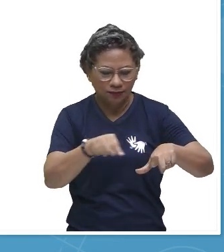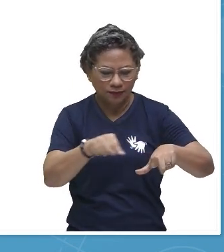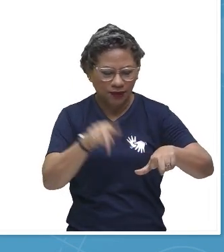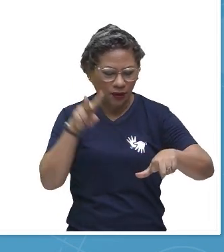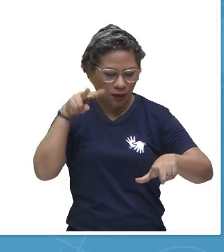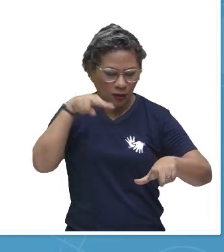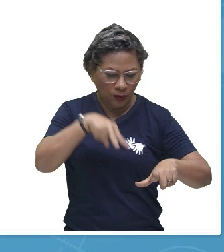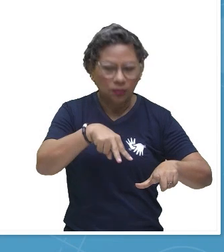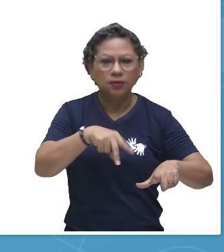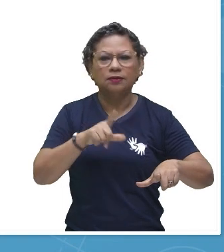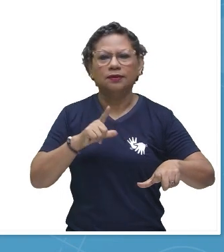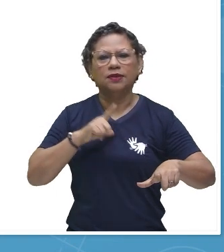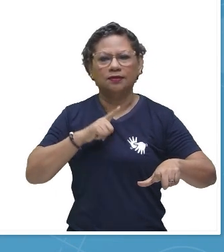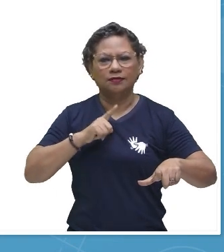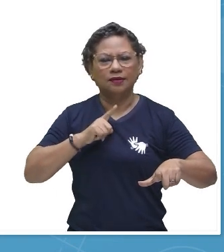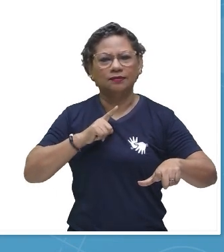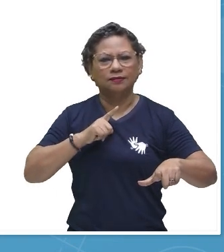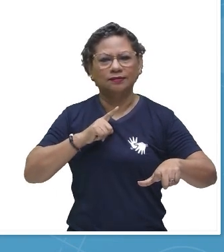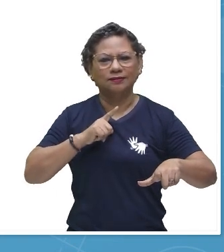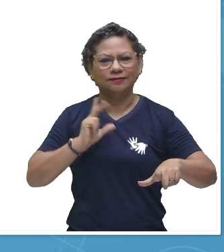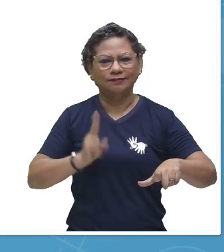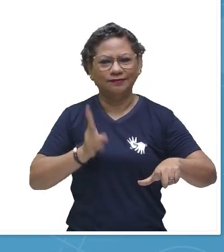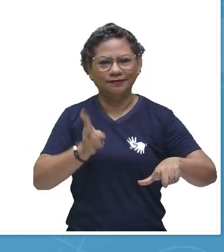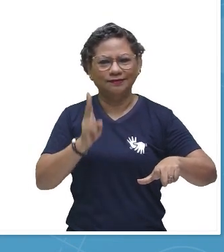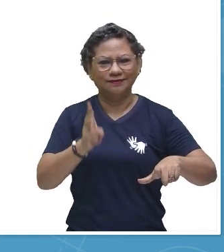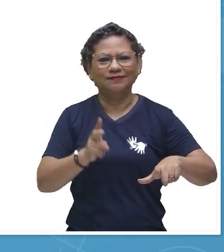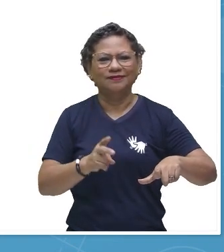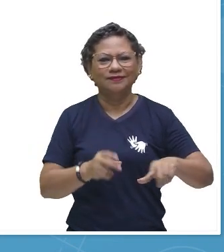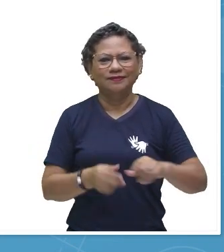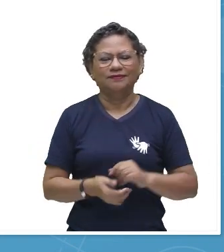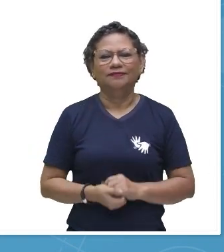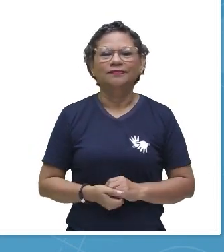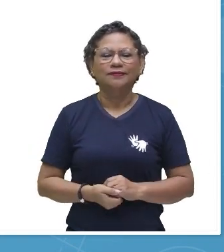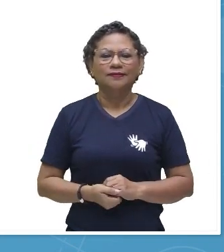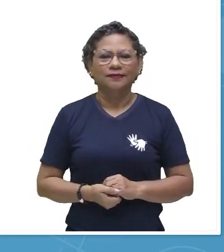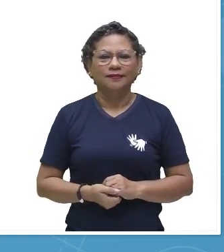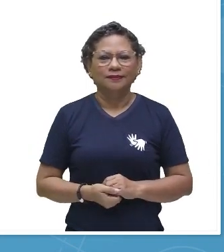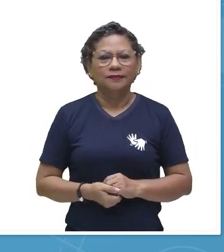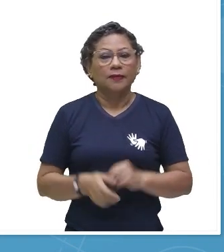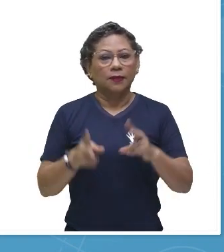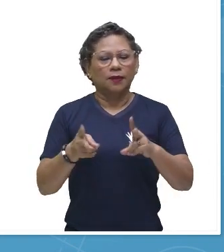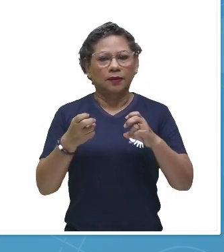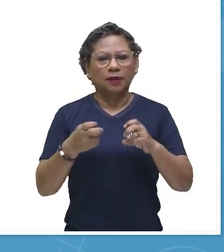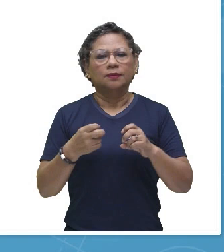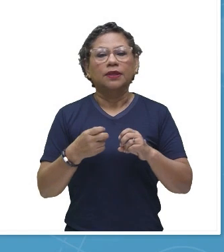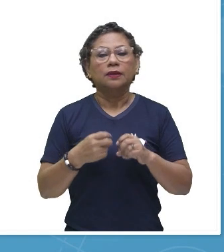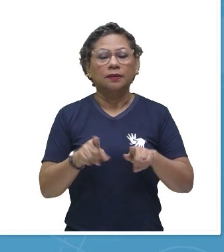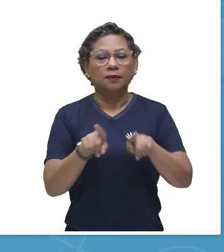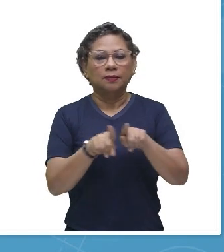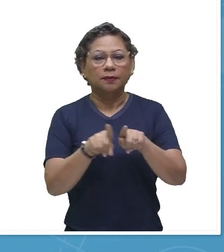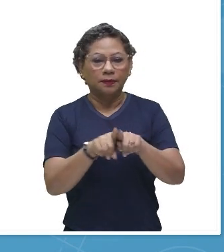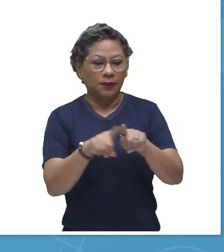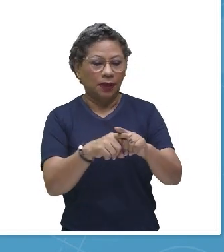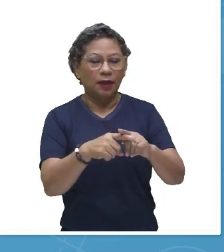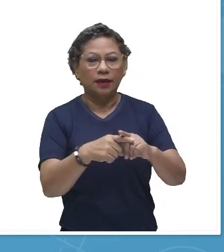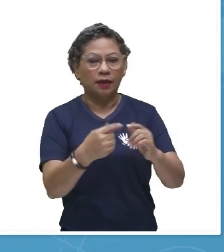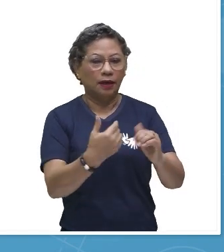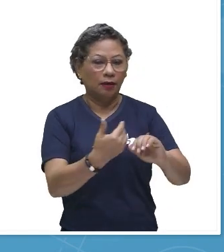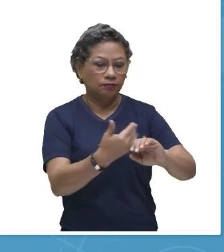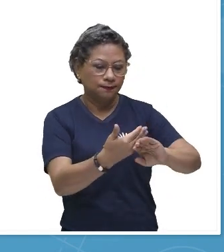sempre vai existir. Ó, essa distância não muda, sempre vai ser a mesma.